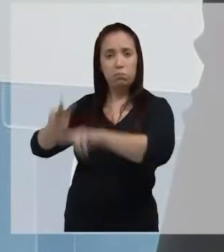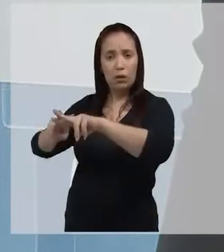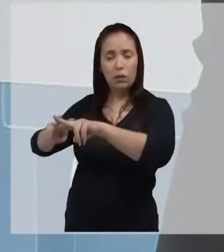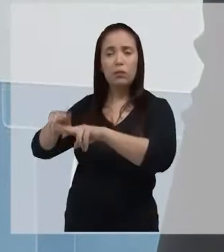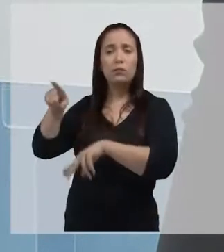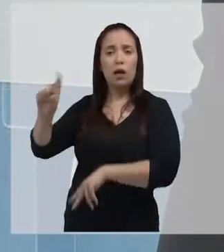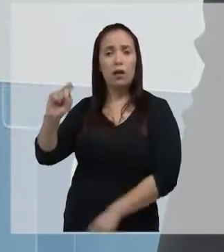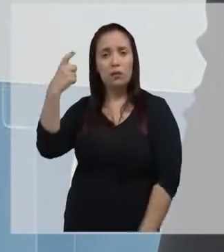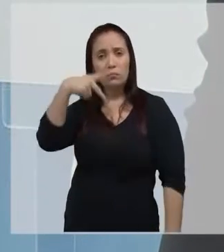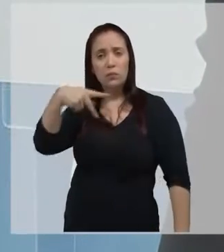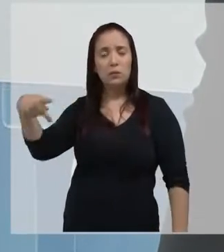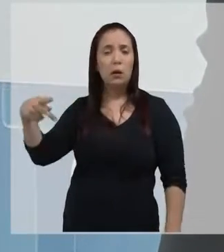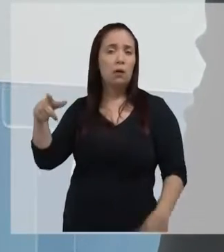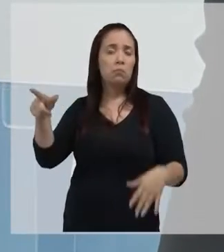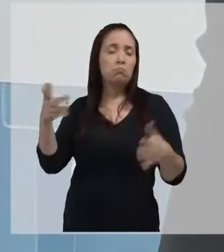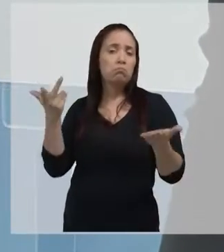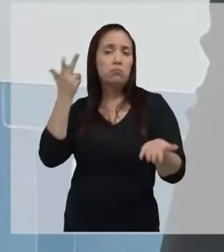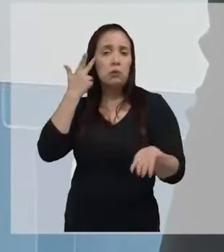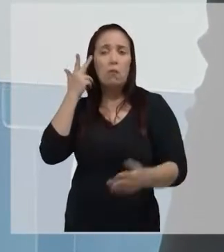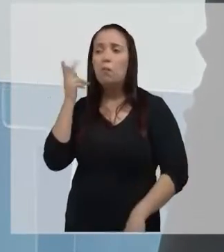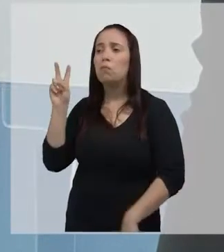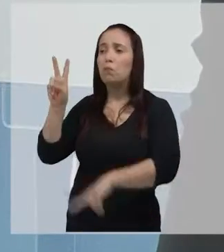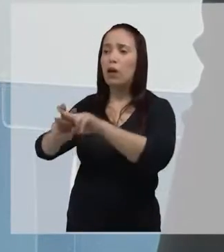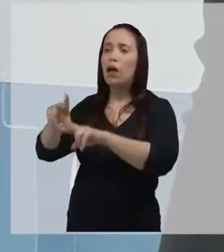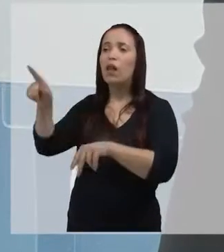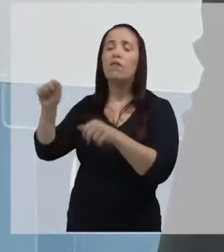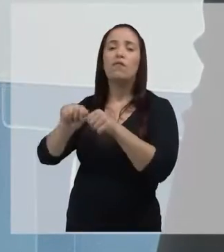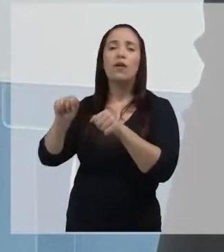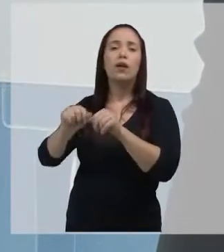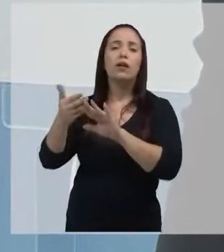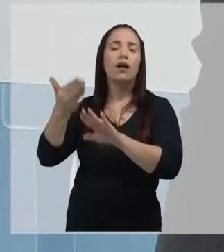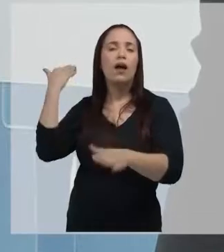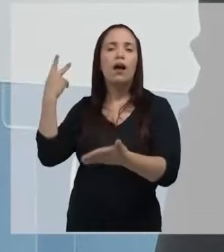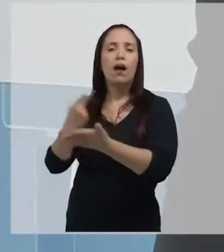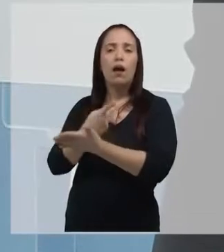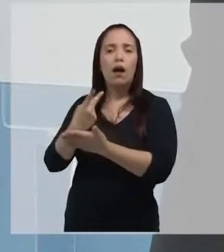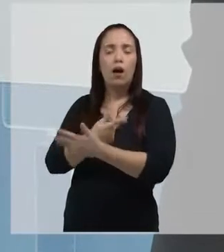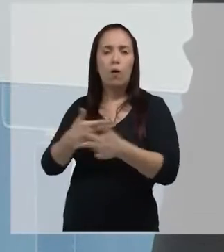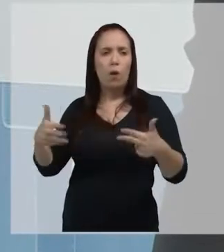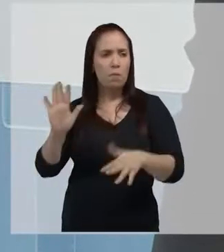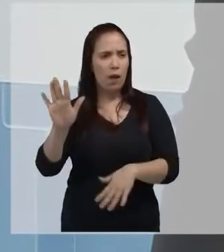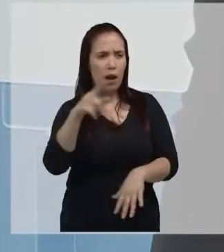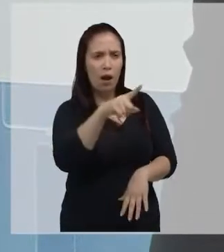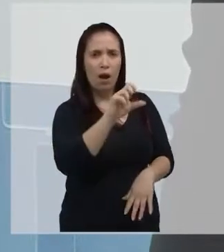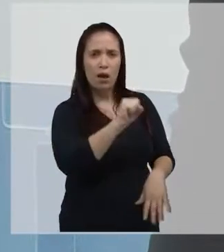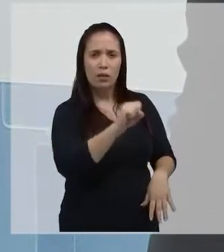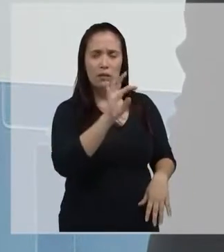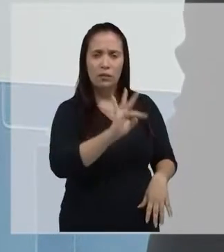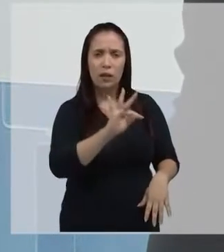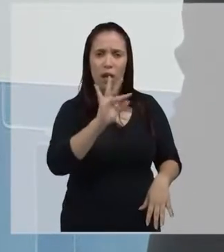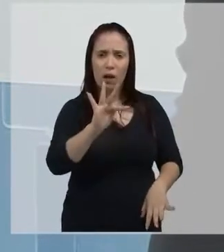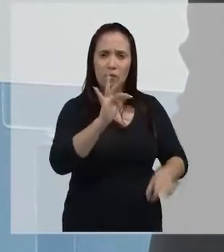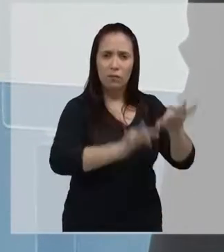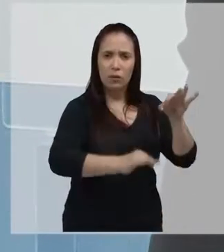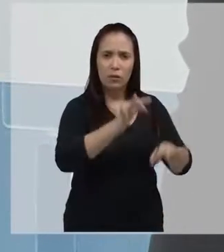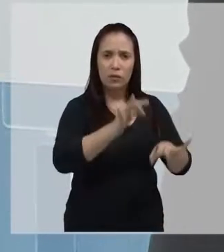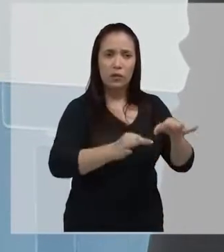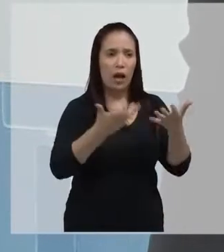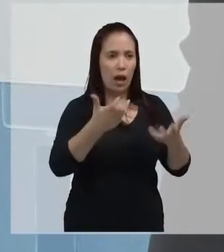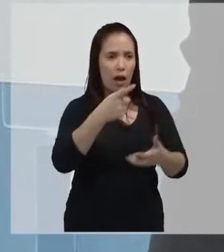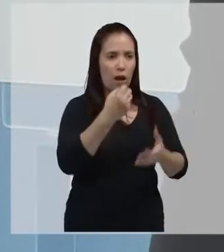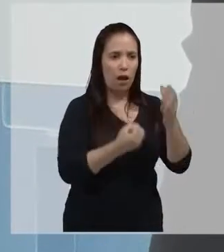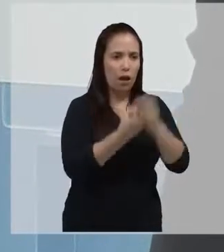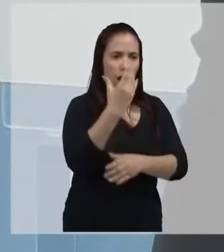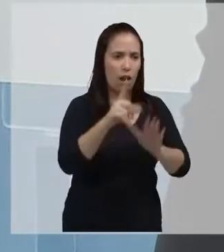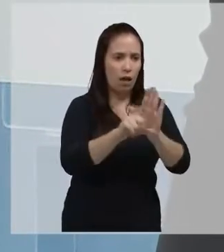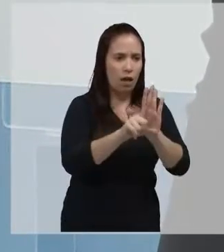não tem mandato, é o ex-presidente que está preso porque fez coisas erradas. Agora, o Supremo Tribunal Federal começar a legislar